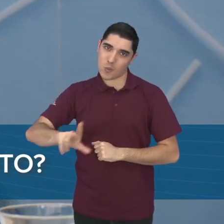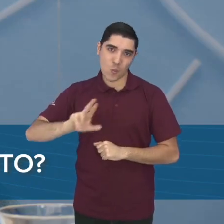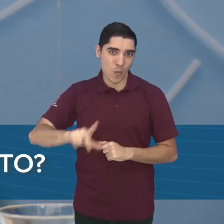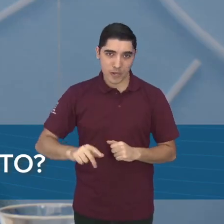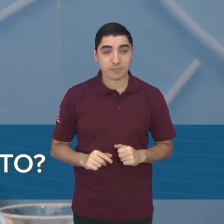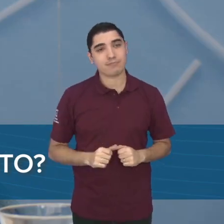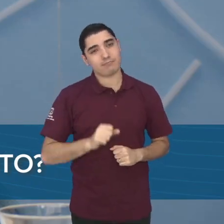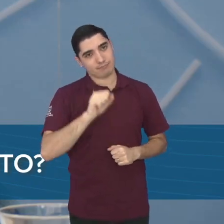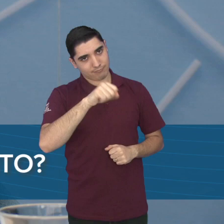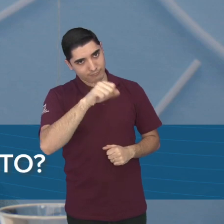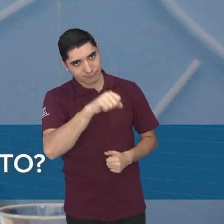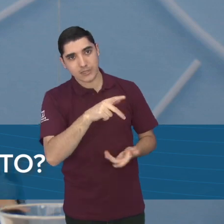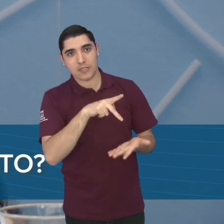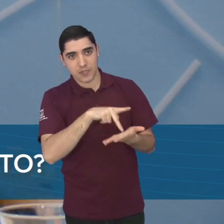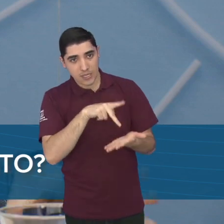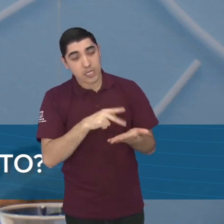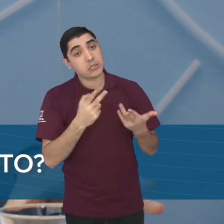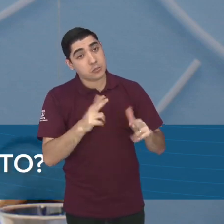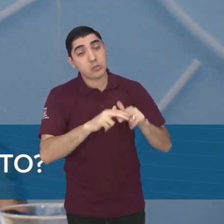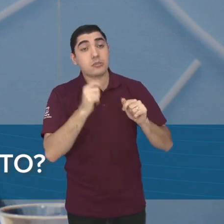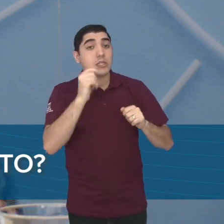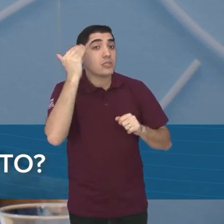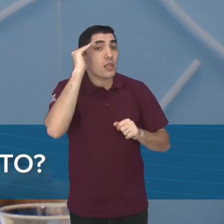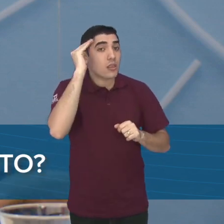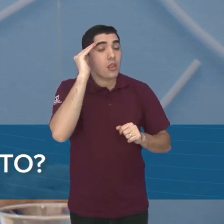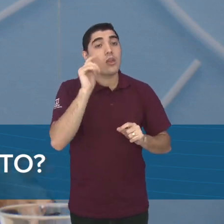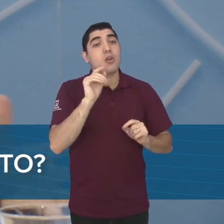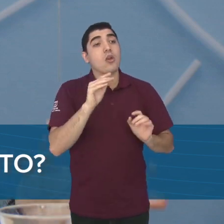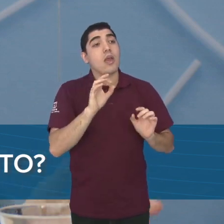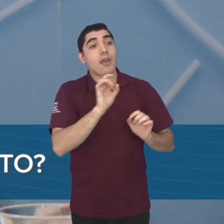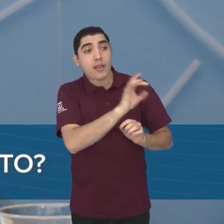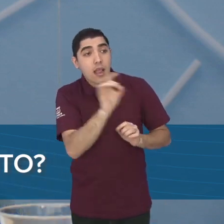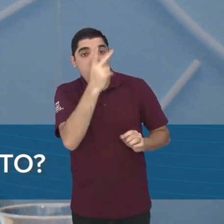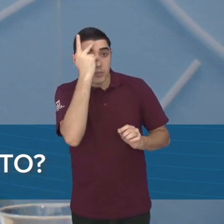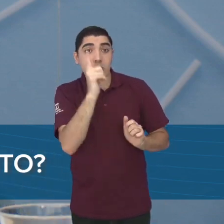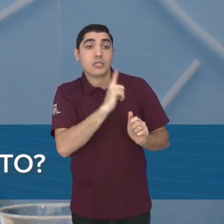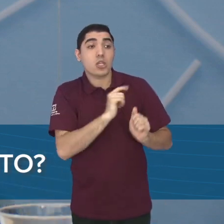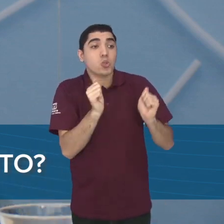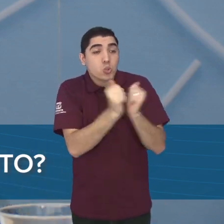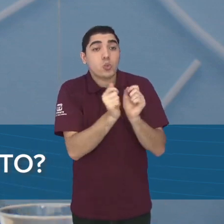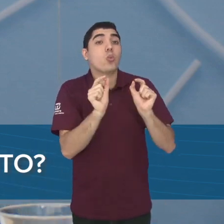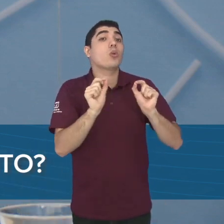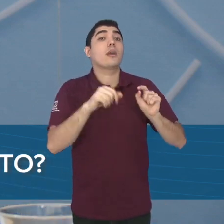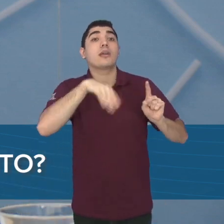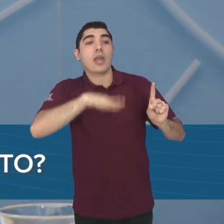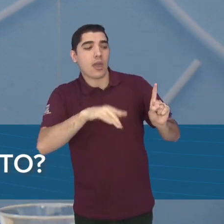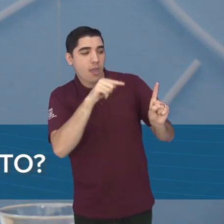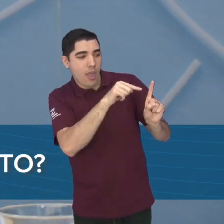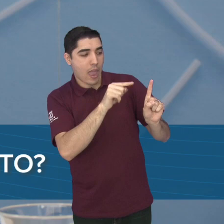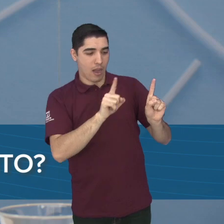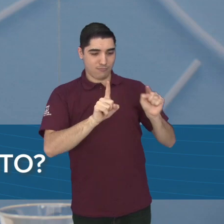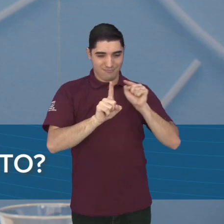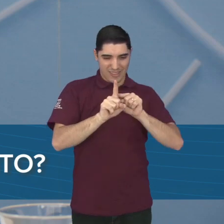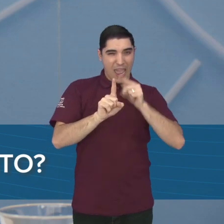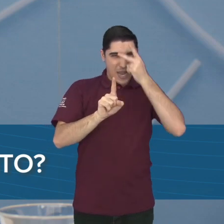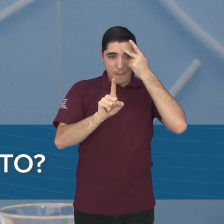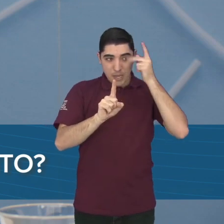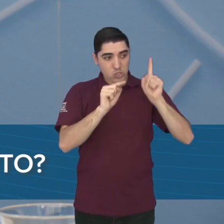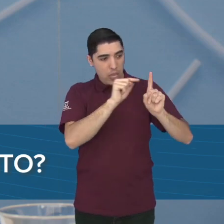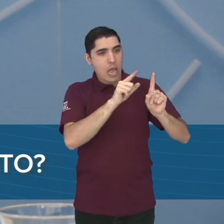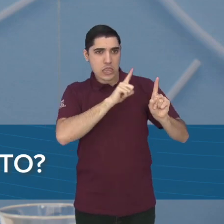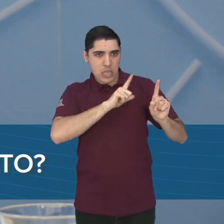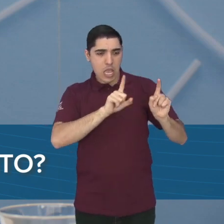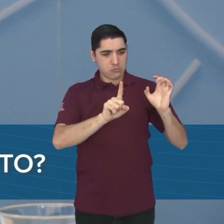de, assim, qual que é a influência que cada um tem para quem está próximo, né? Então, não dá para dizer